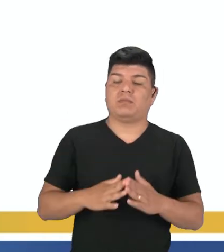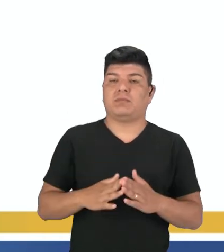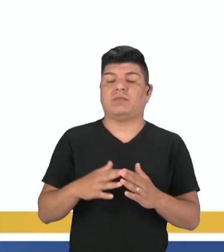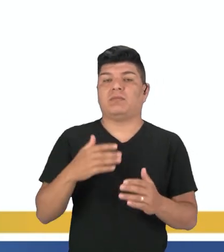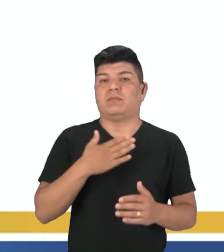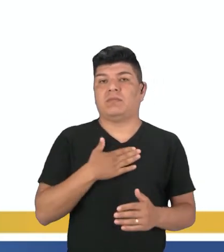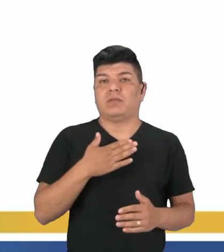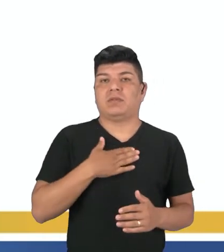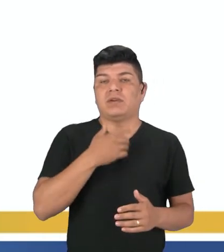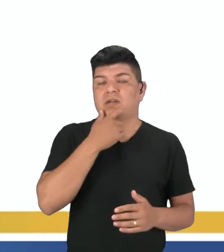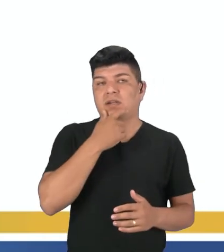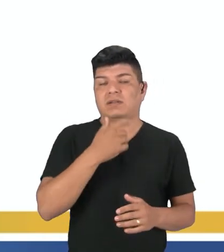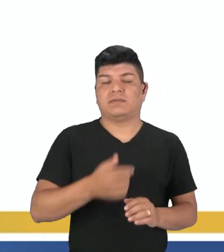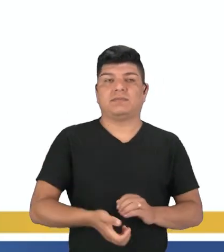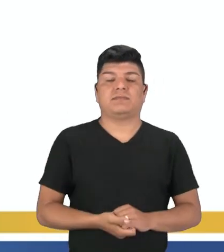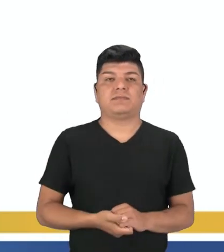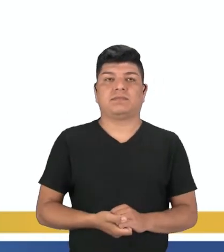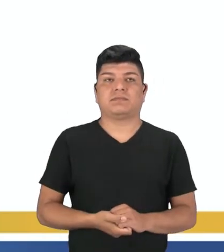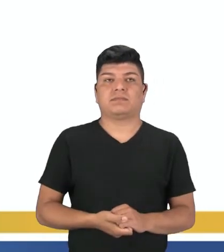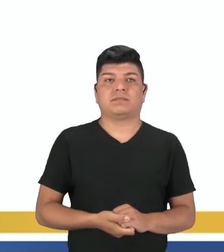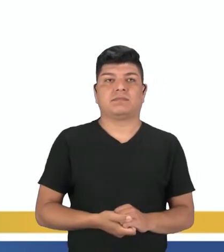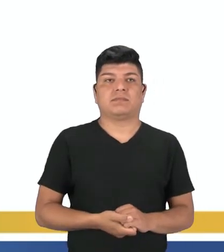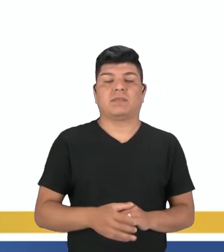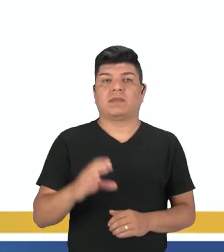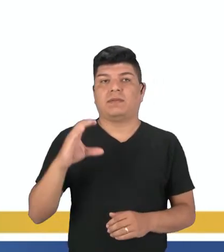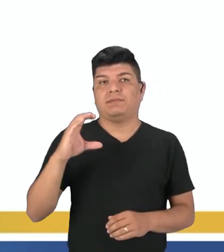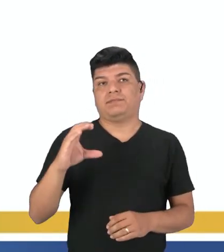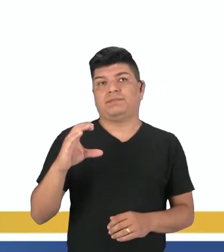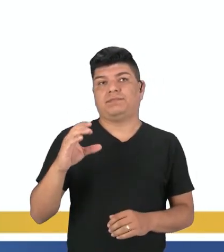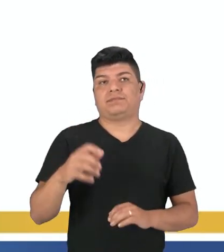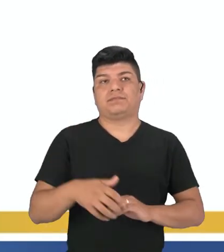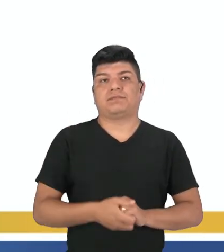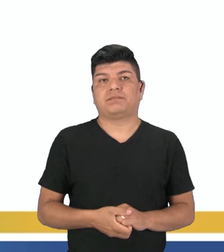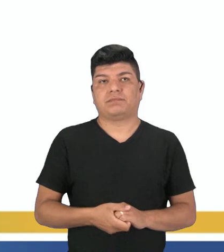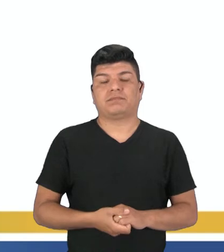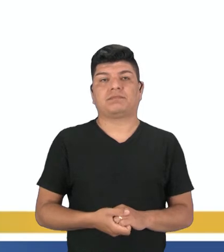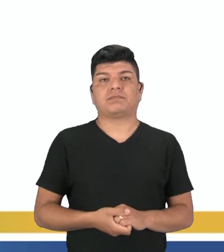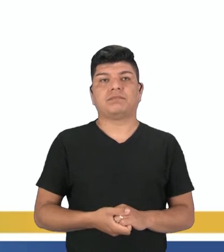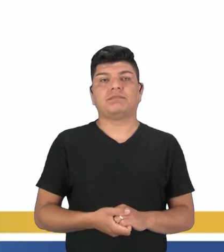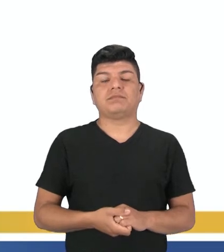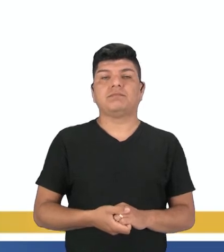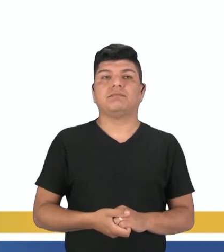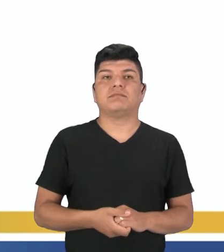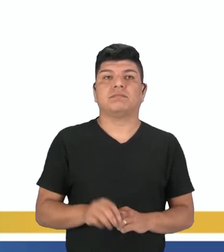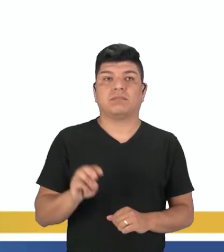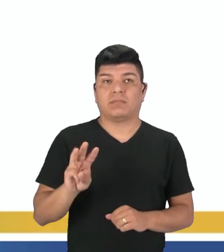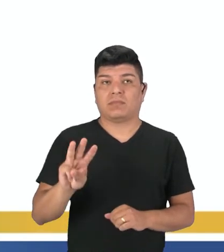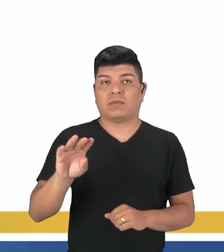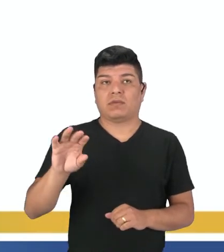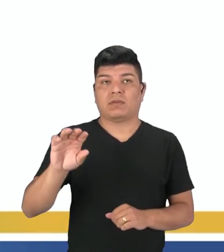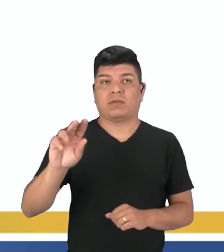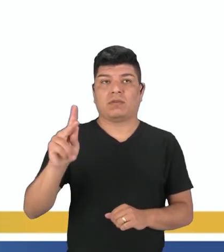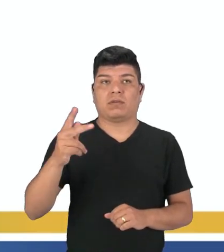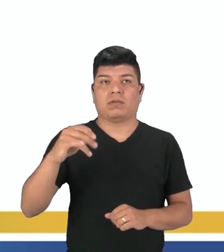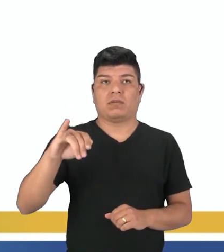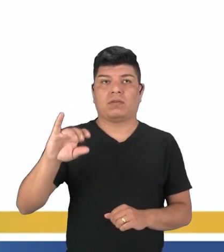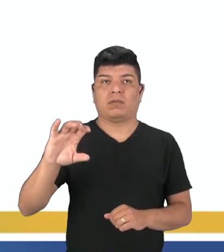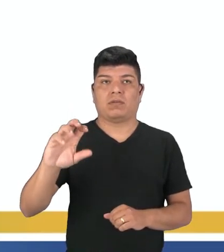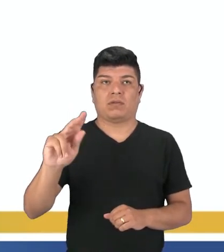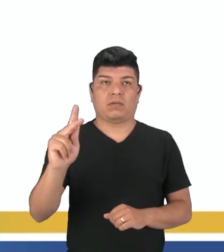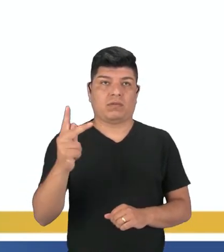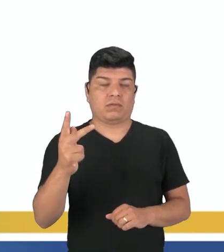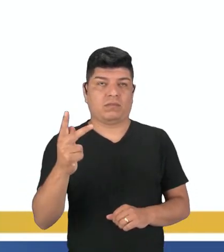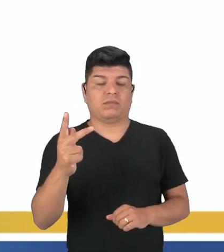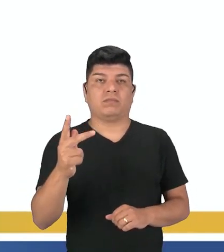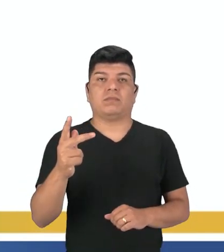from England, eu sou da Inglaterra. Letra C. Which is your favorite car? Ferrari or Lamborghini?